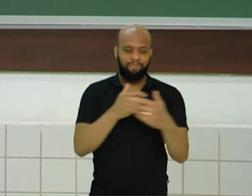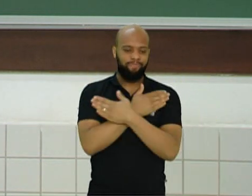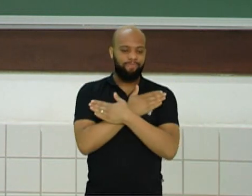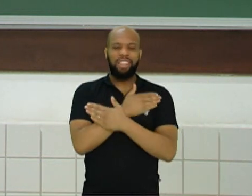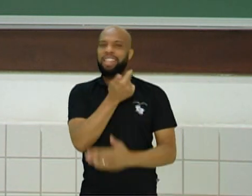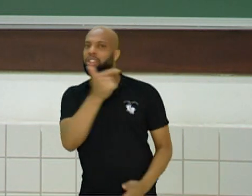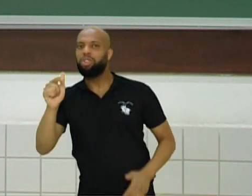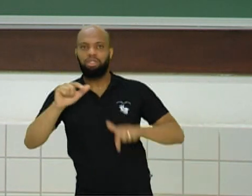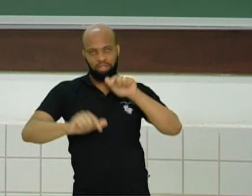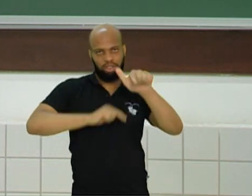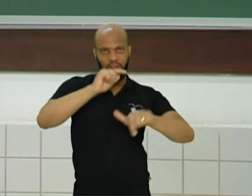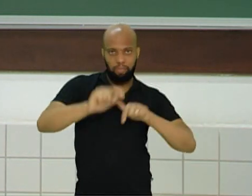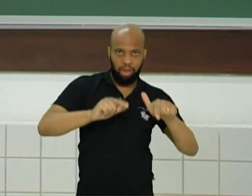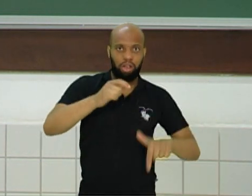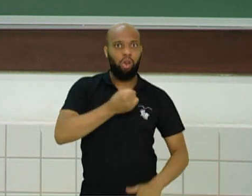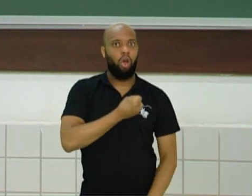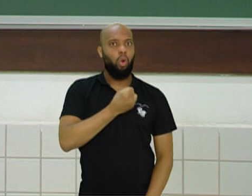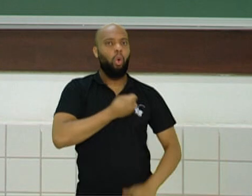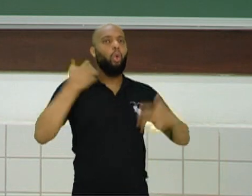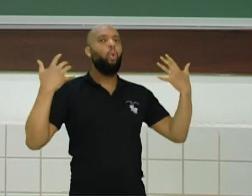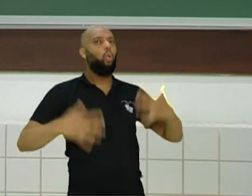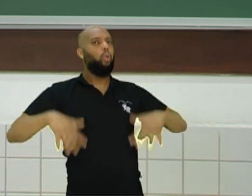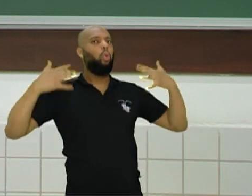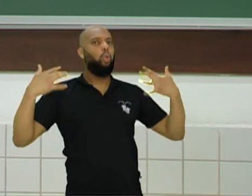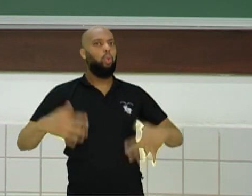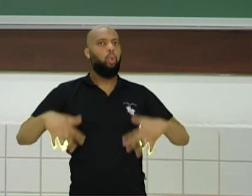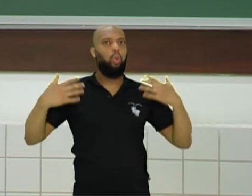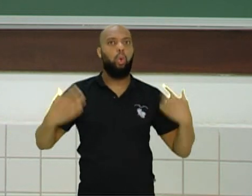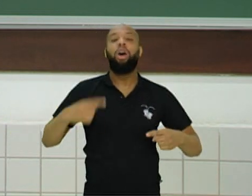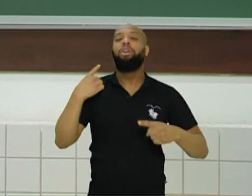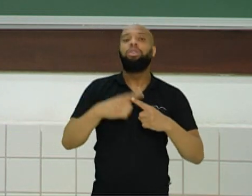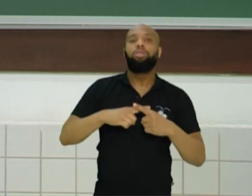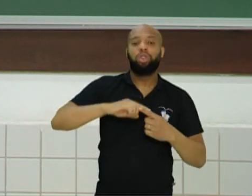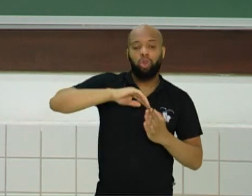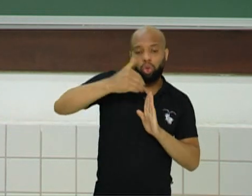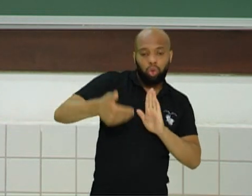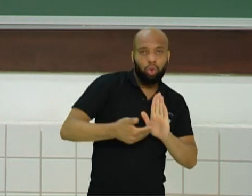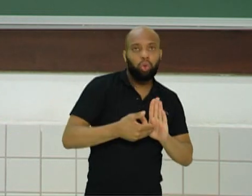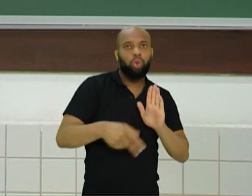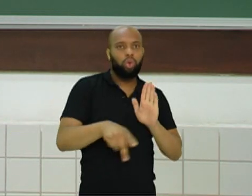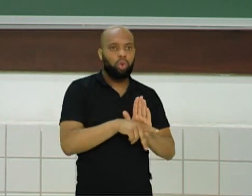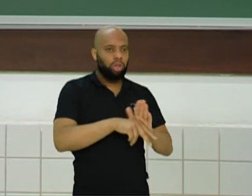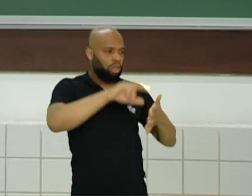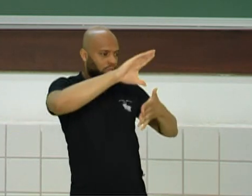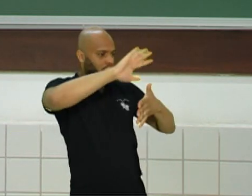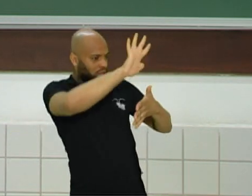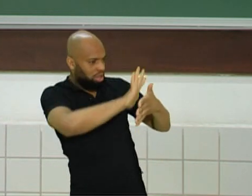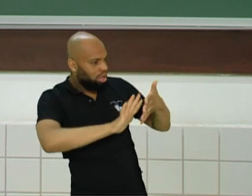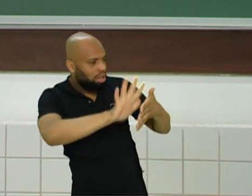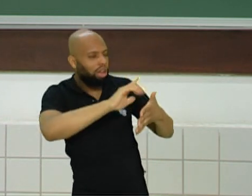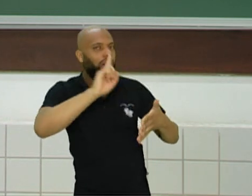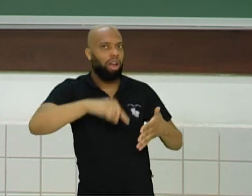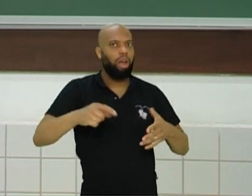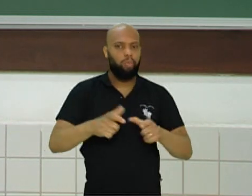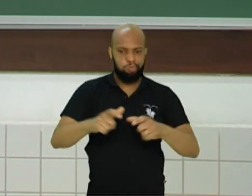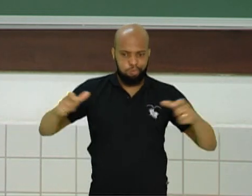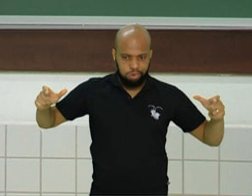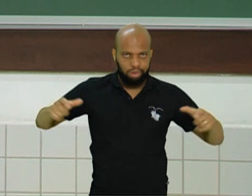desempregadas. Então, é um número extraordinário, né, em todo o continente acaba sendo um número bastante expressivo.